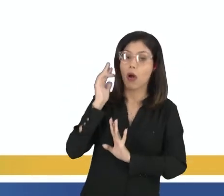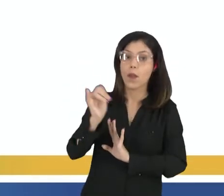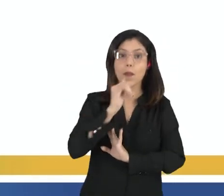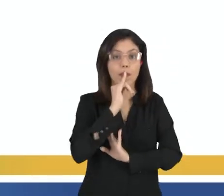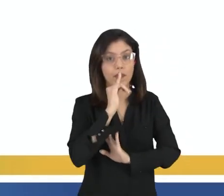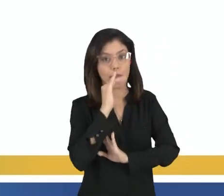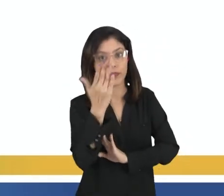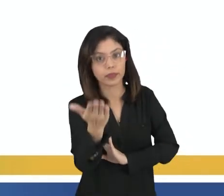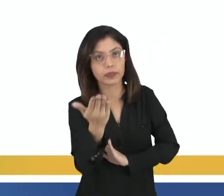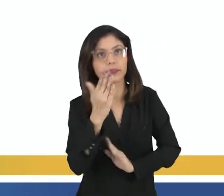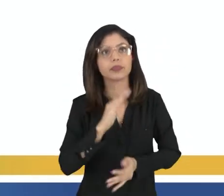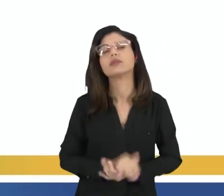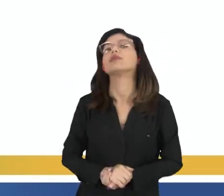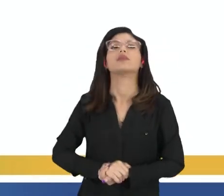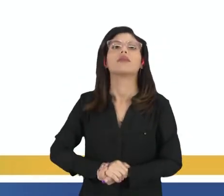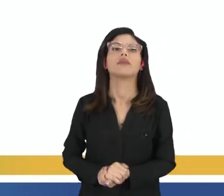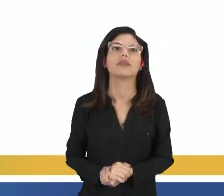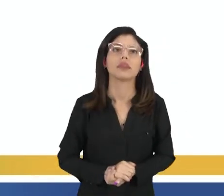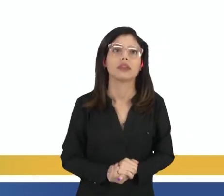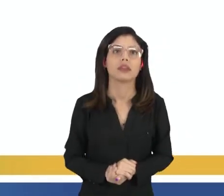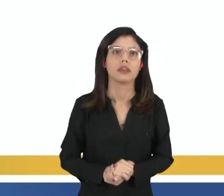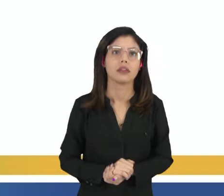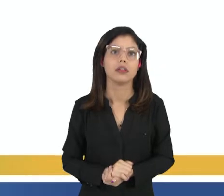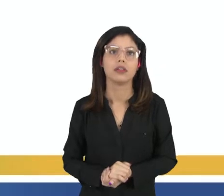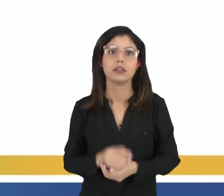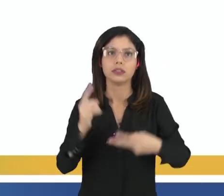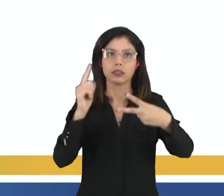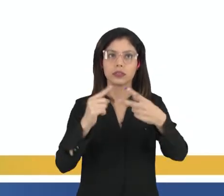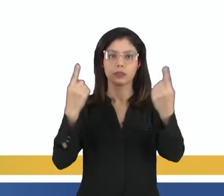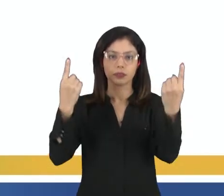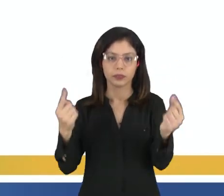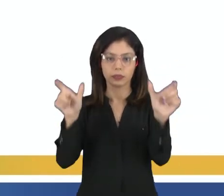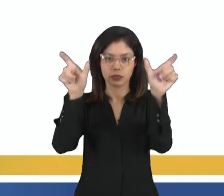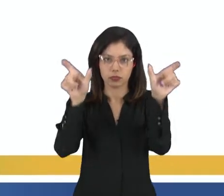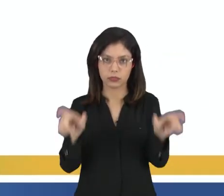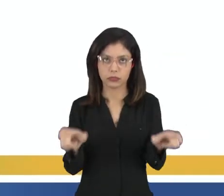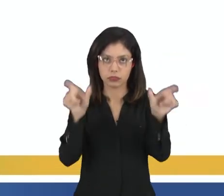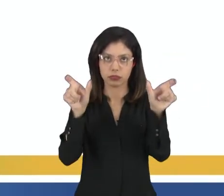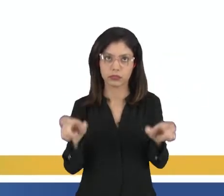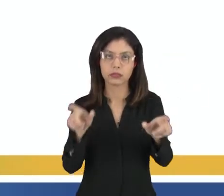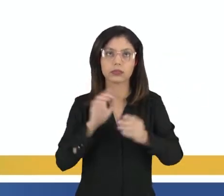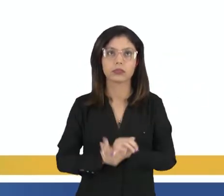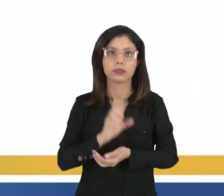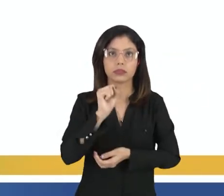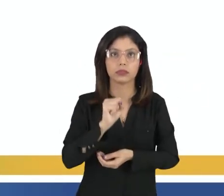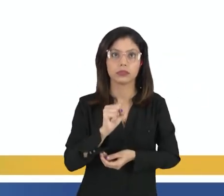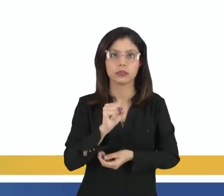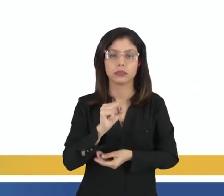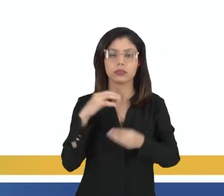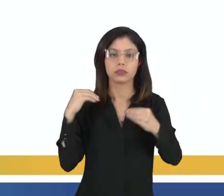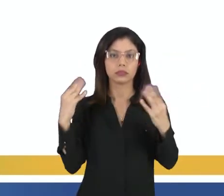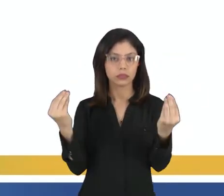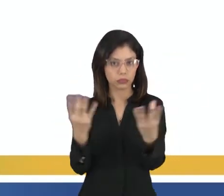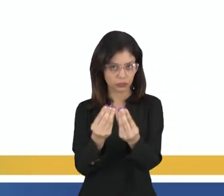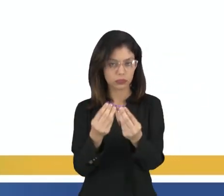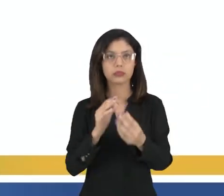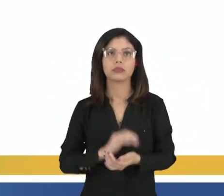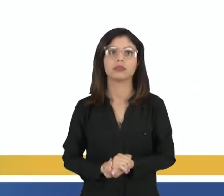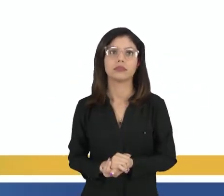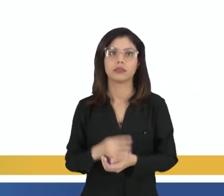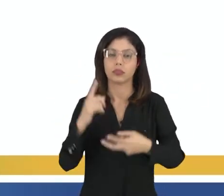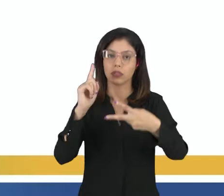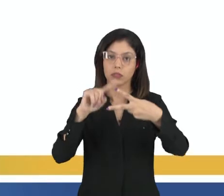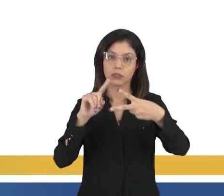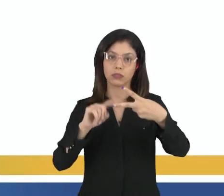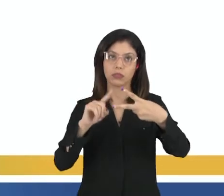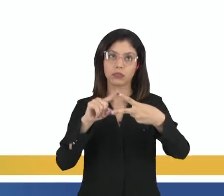aqui o exemplo? Então, nós temos aqui dois recipientes, né, com solução. Nós temos duas